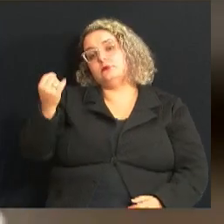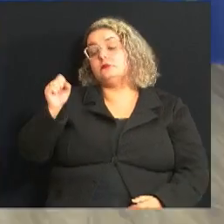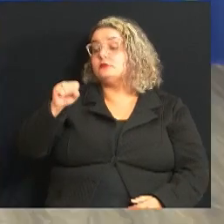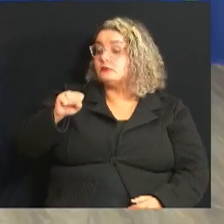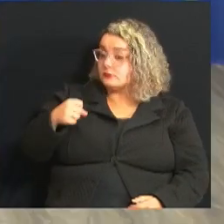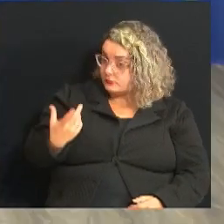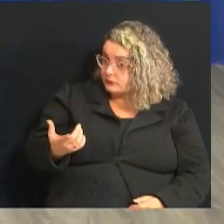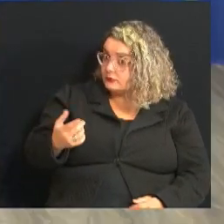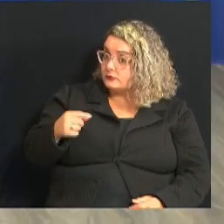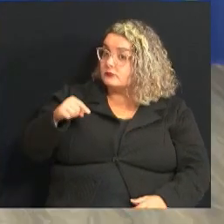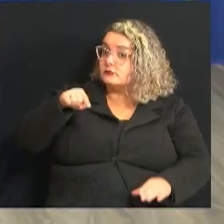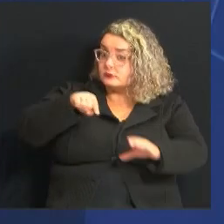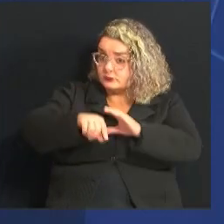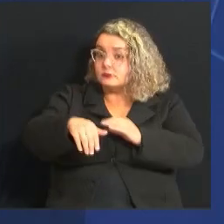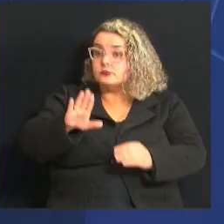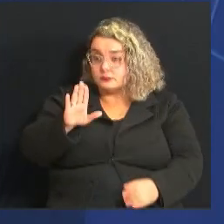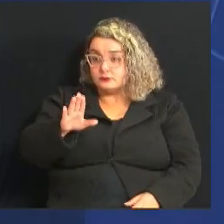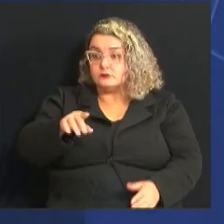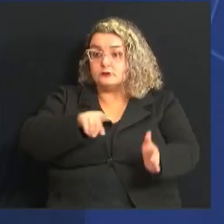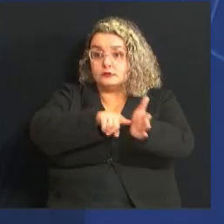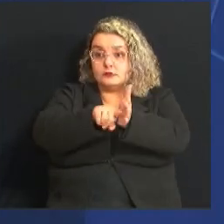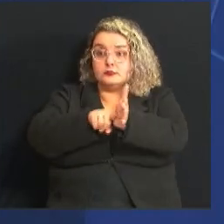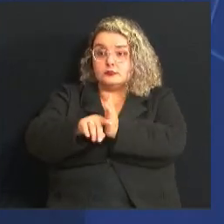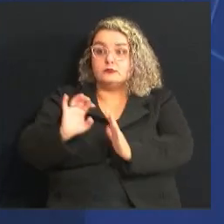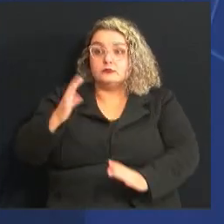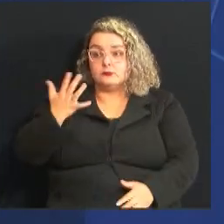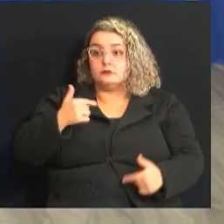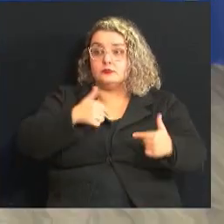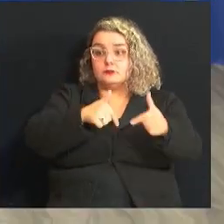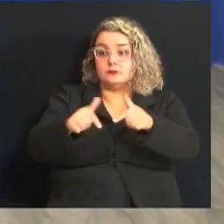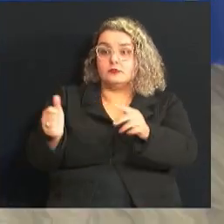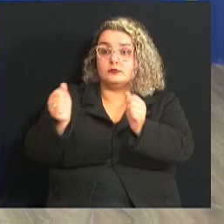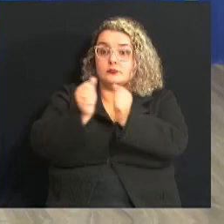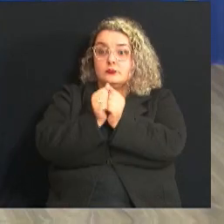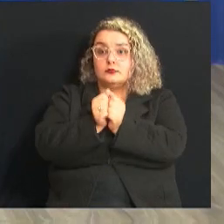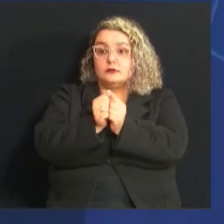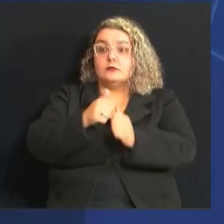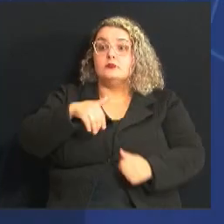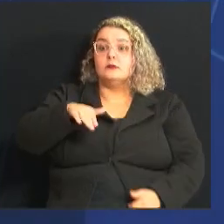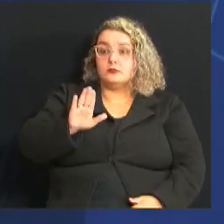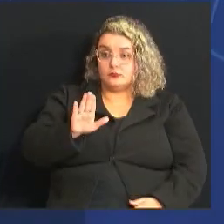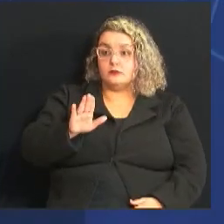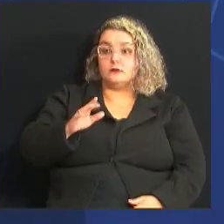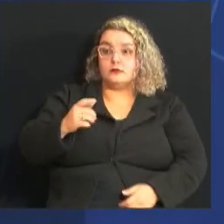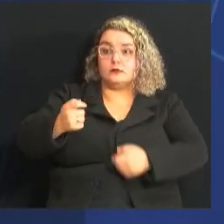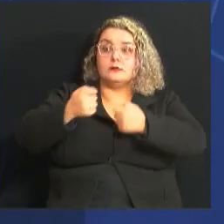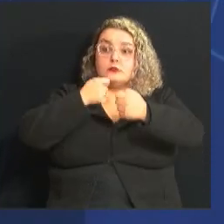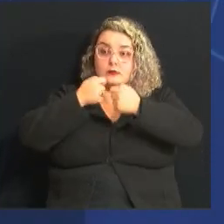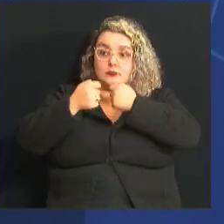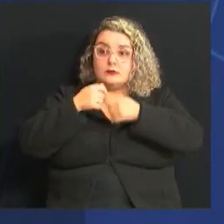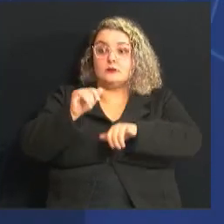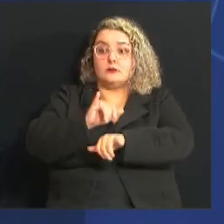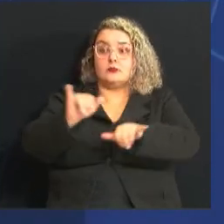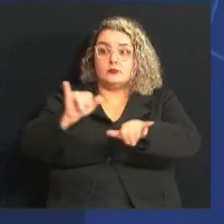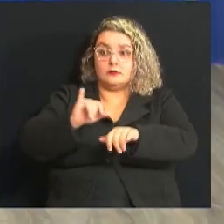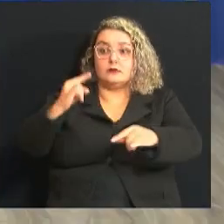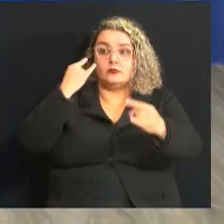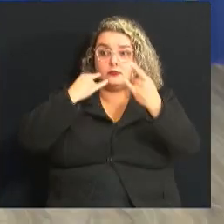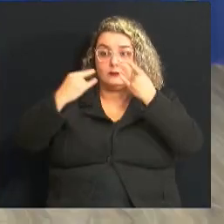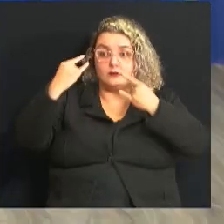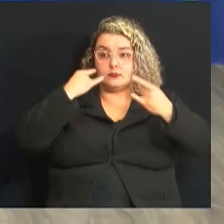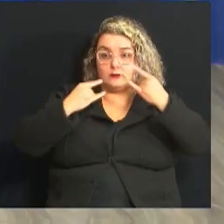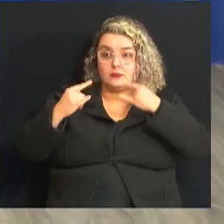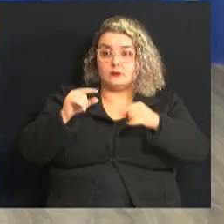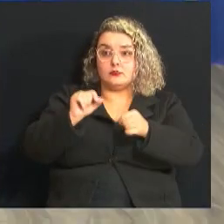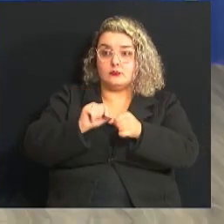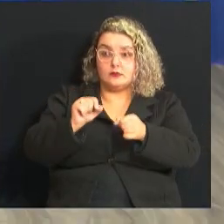mais além, hein? Enquanto a pesquisa acontece, todo mundo trabalhando junto, mais jornalistas também interessados em fazer